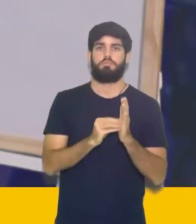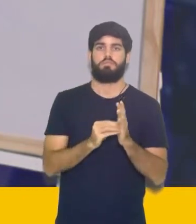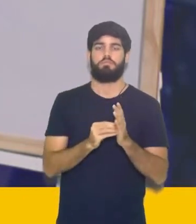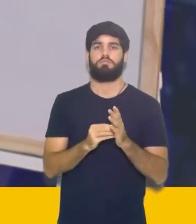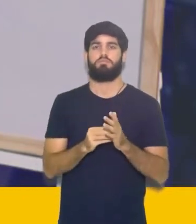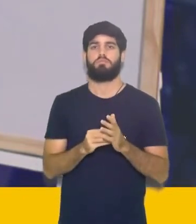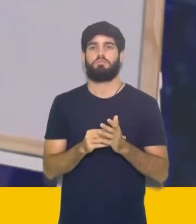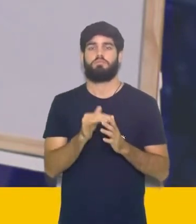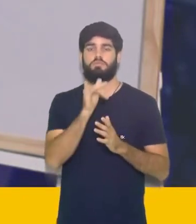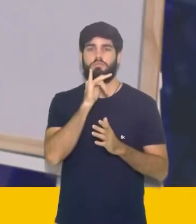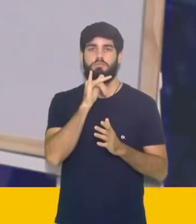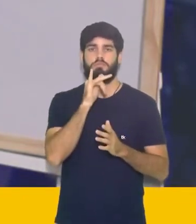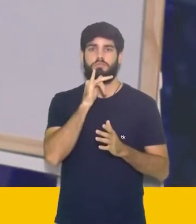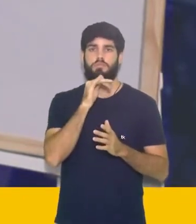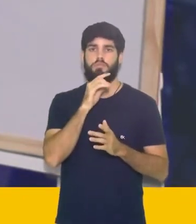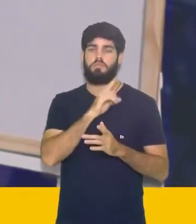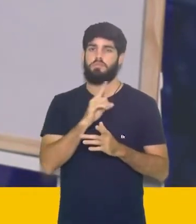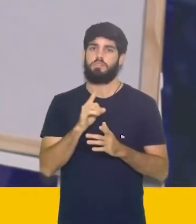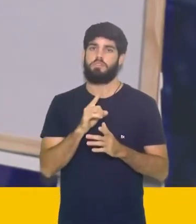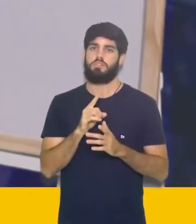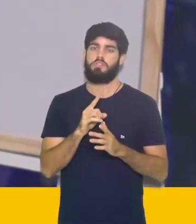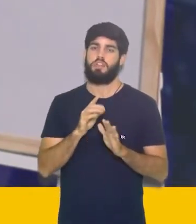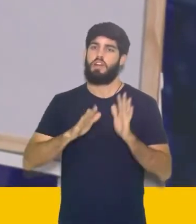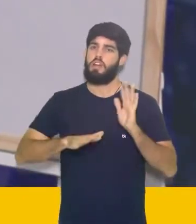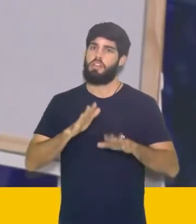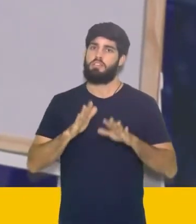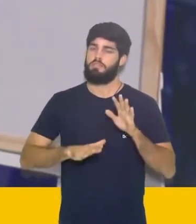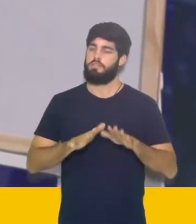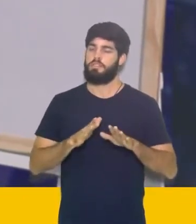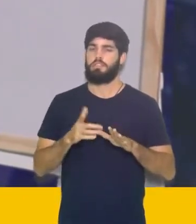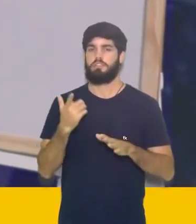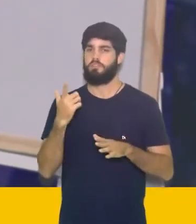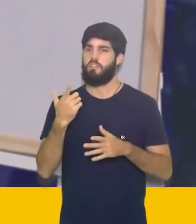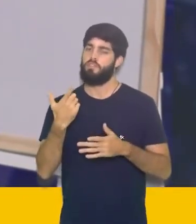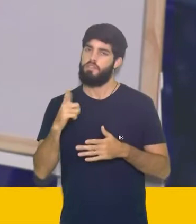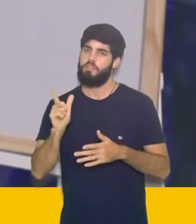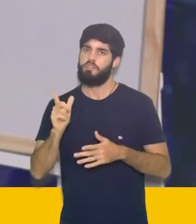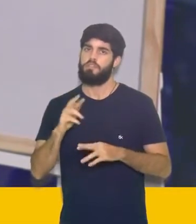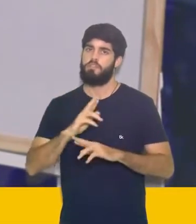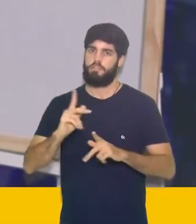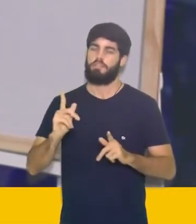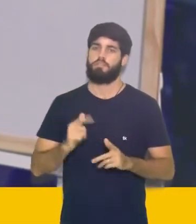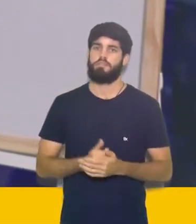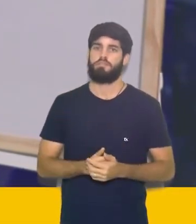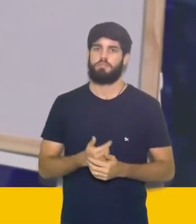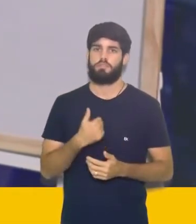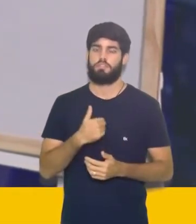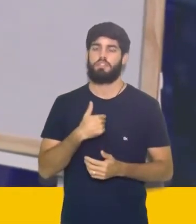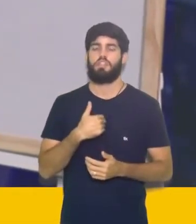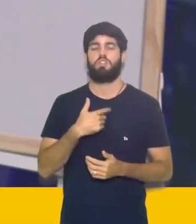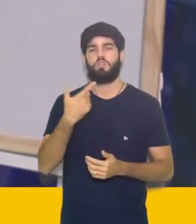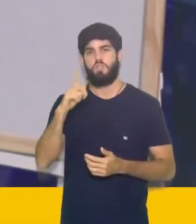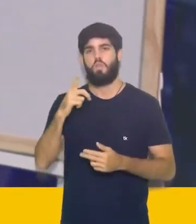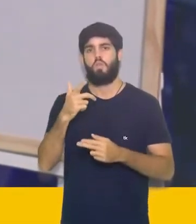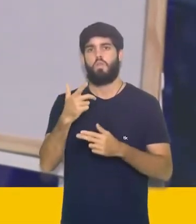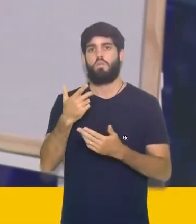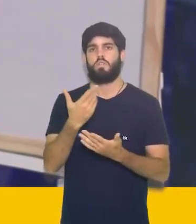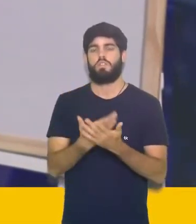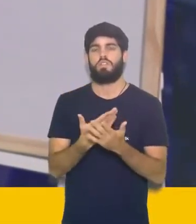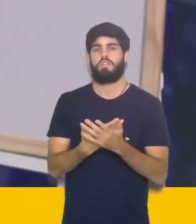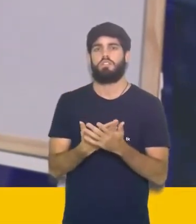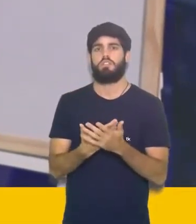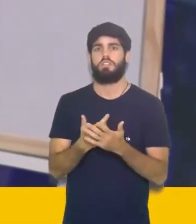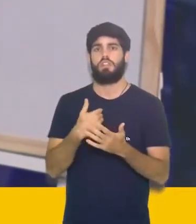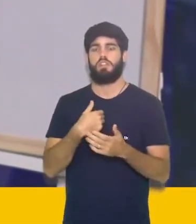texto em verso e não fez em prosa, você não cumpriu. Mas eles têm os pormenores. Eu vou falar das competências em outra aula.